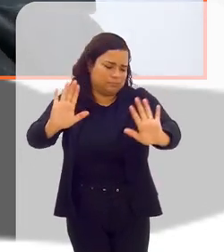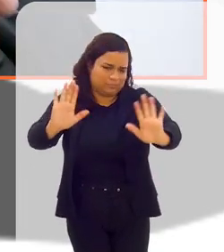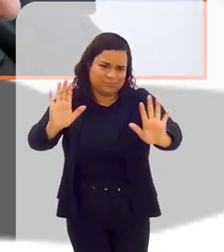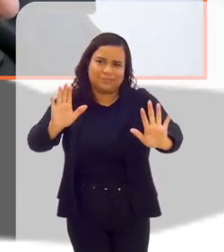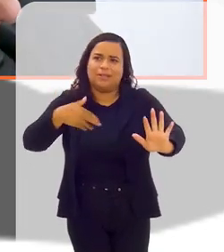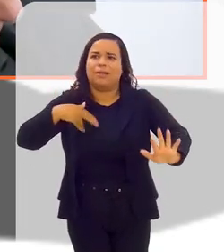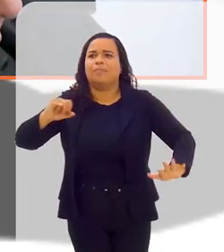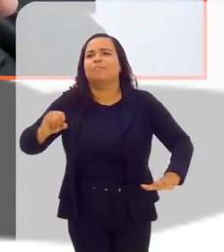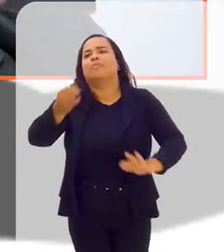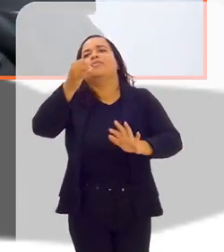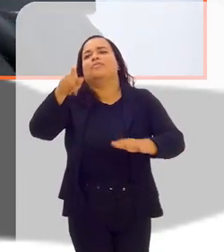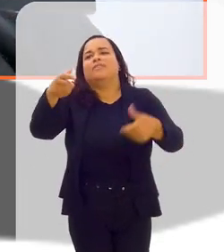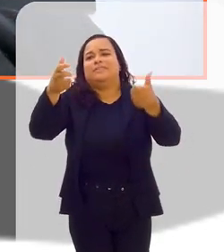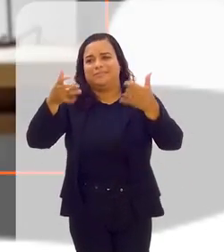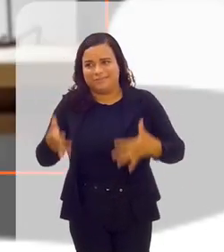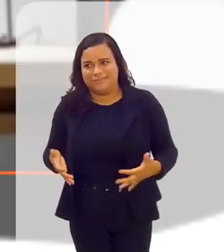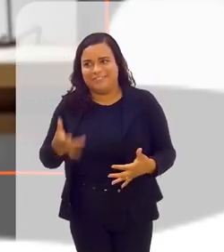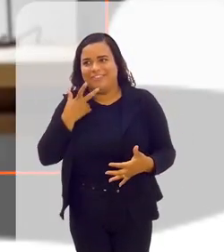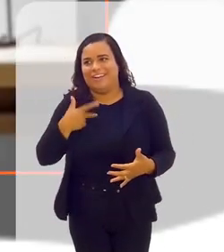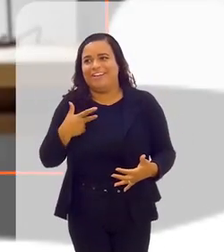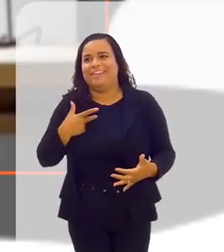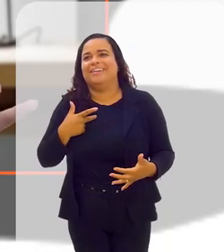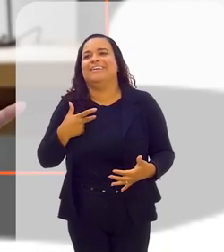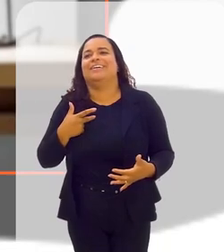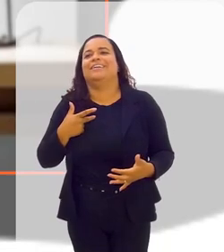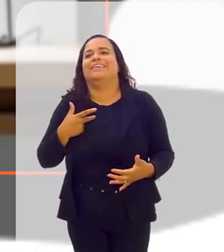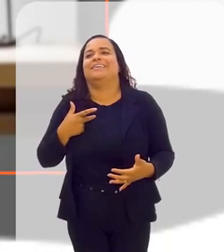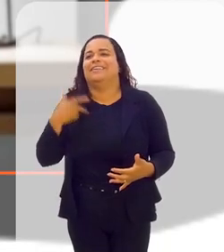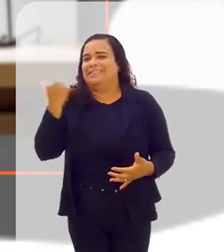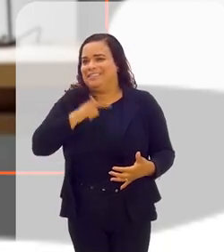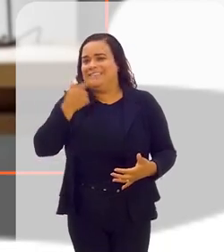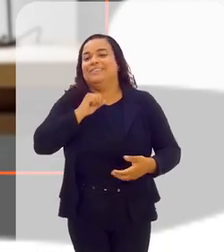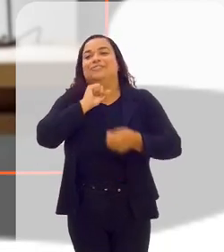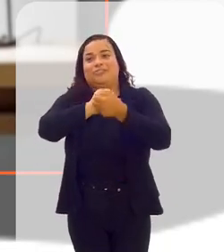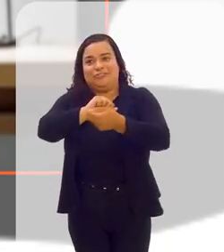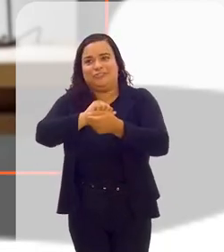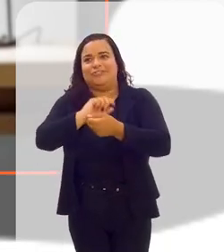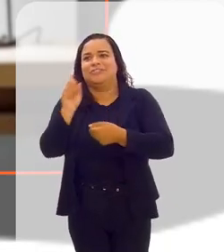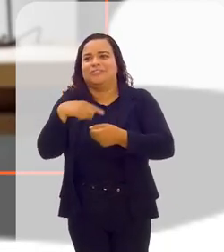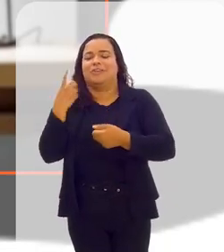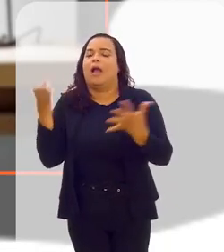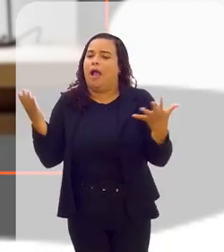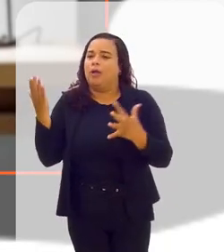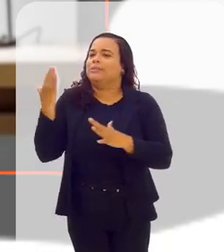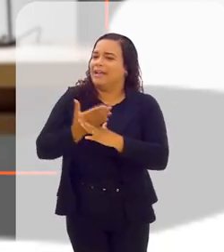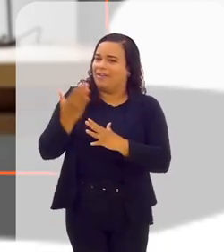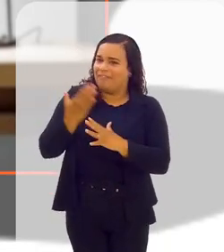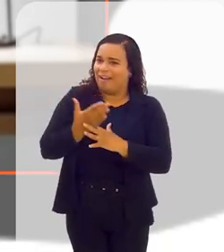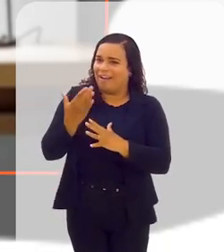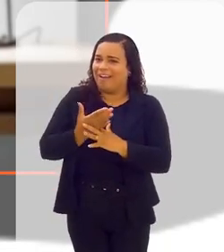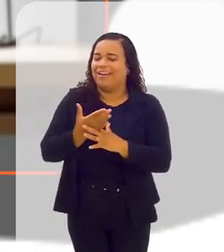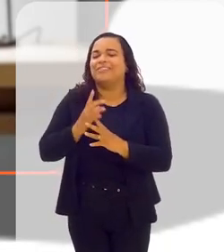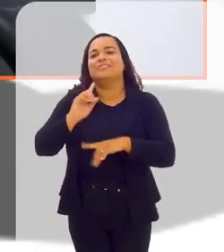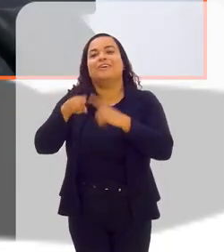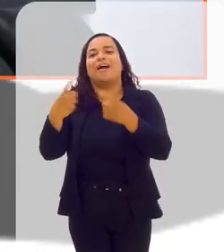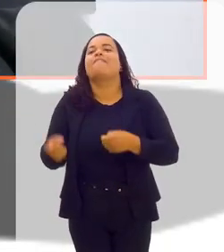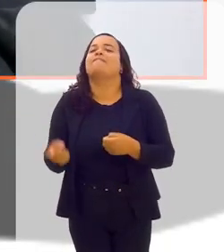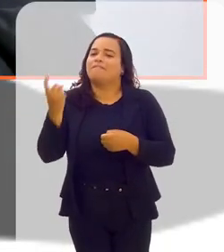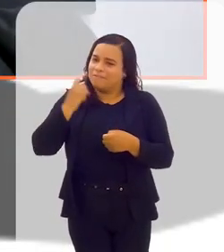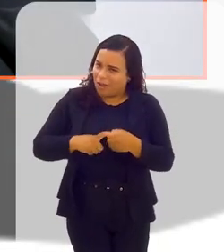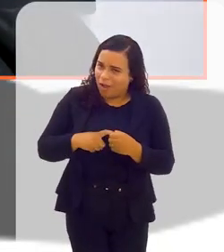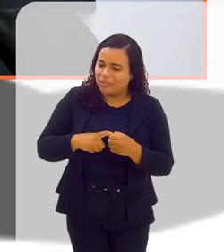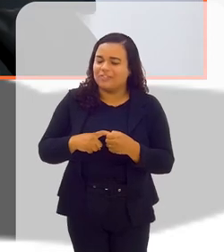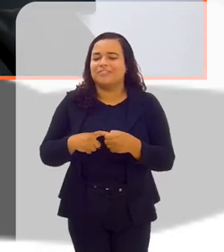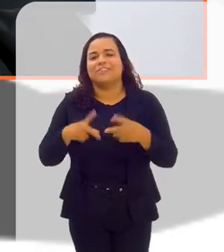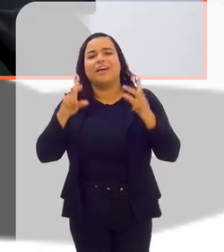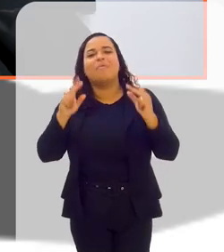Ai, nem fala isso. Olha, eu vou até aproveitar essa tua fala. Vamos rir juntos aqui para a gente ir para um breve intervalo